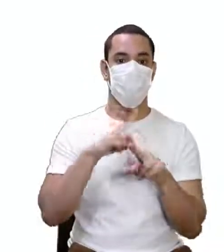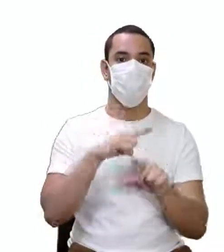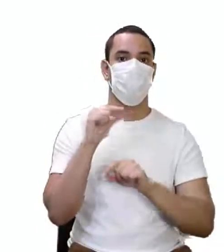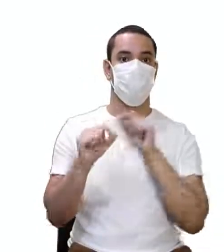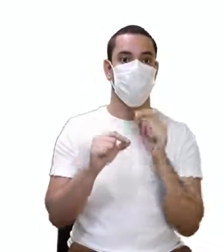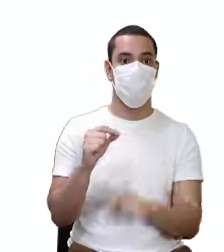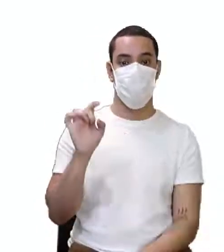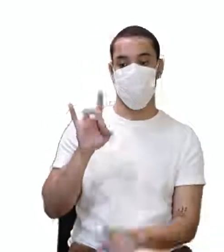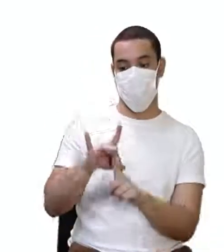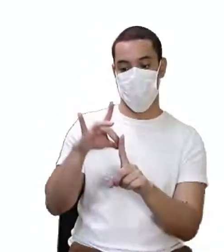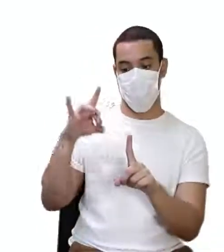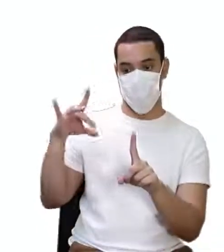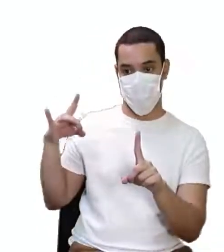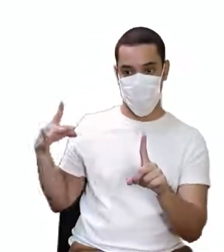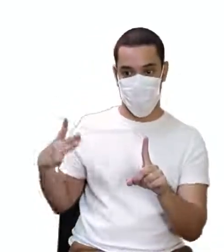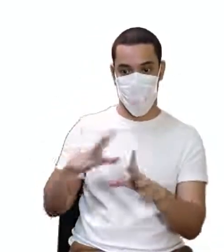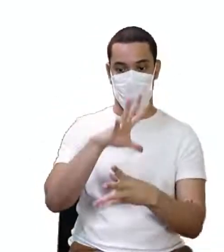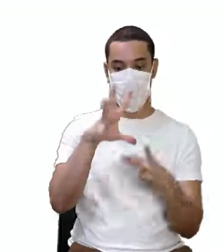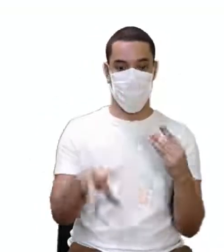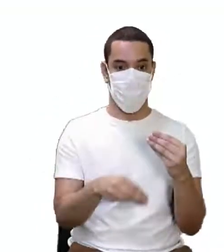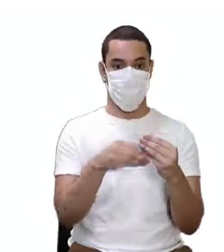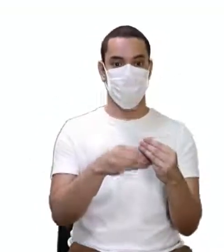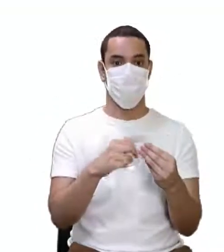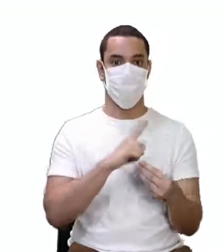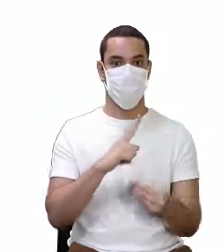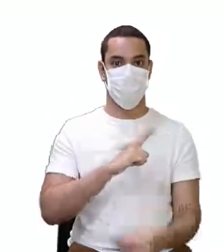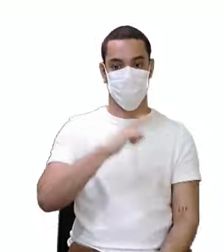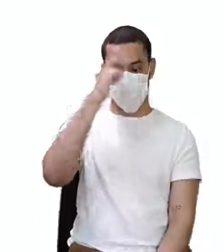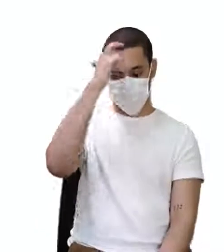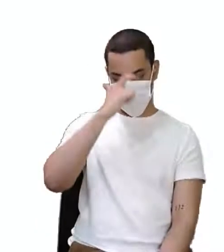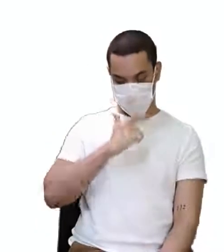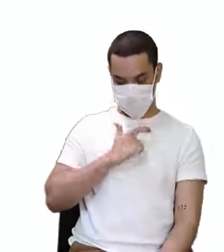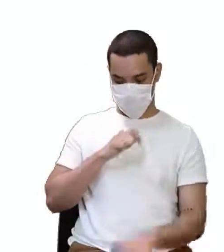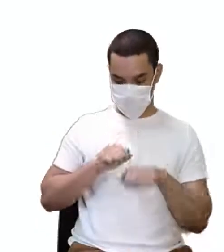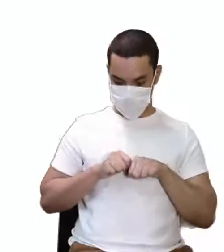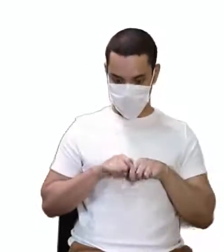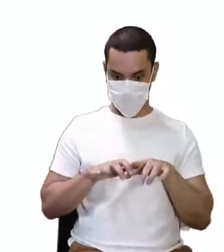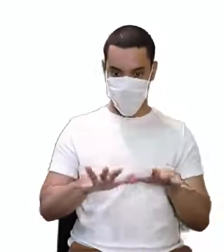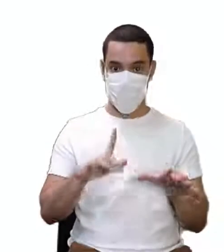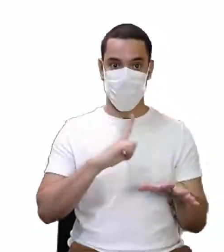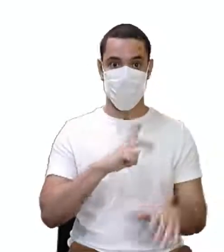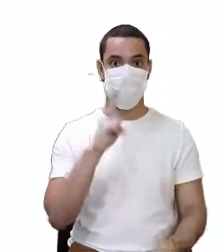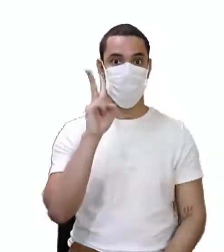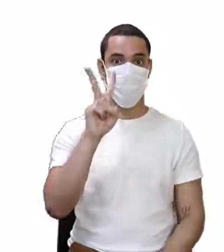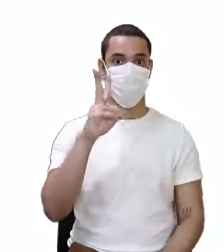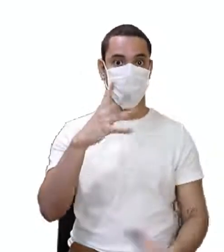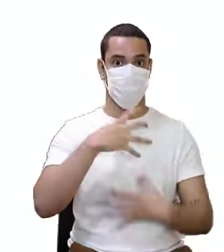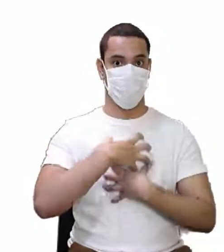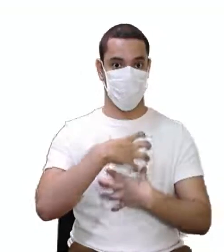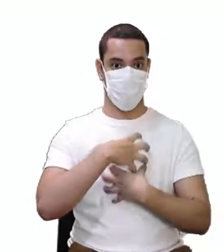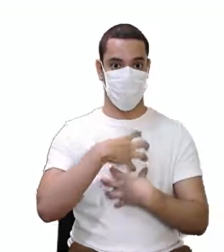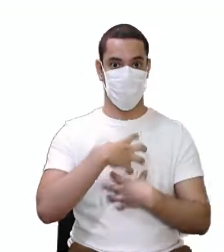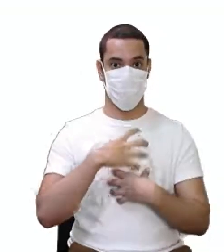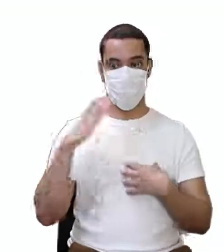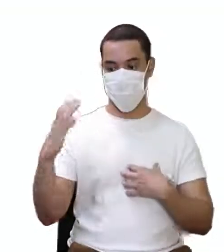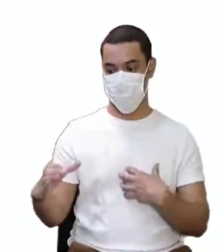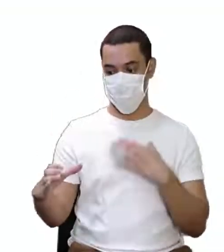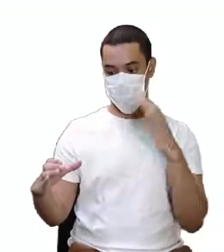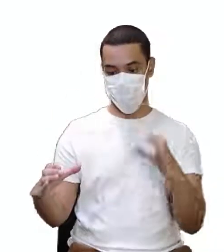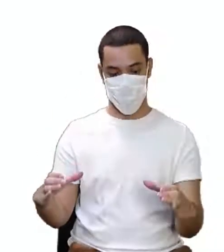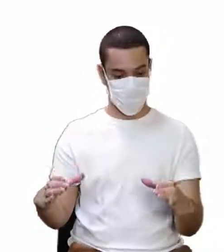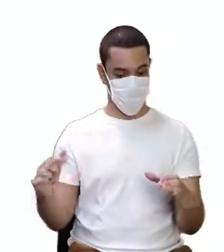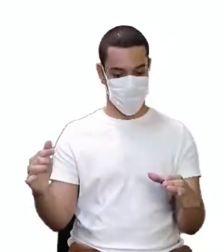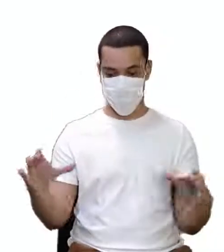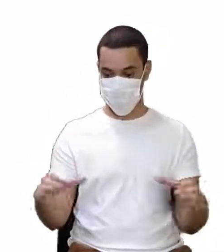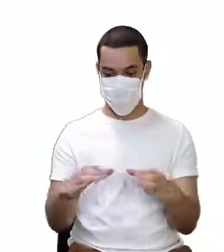esse isolamento biológico vai partir do indivíduo e agora a gente vai ter duas formas, tá? Dois tipos de